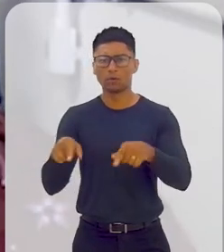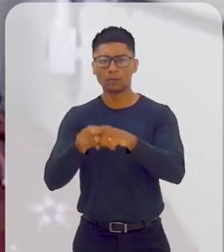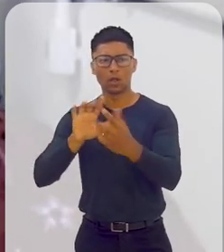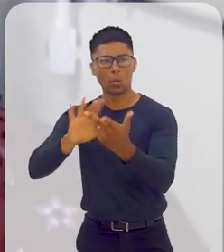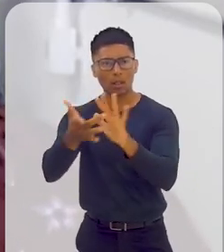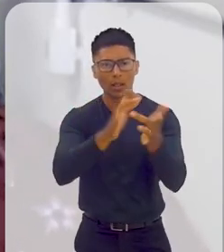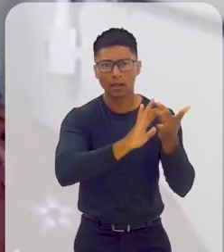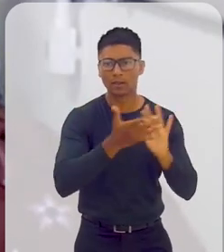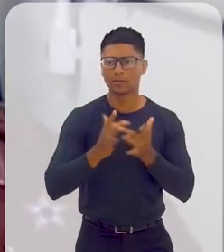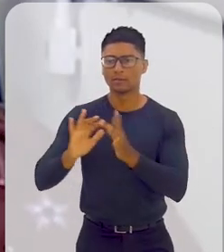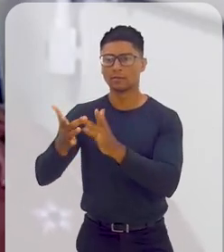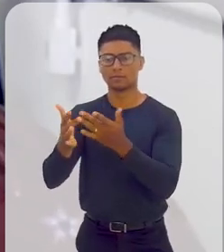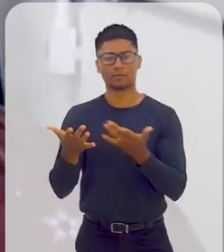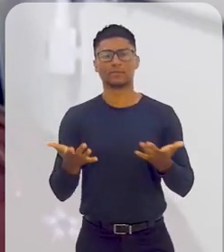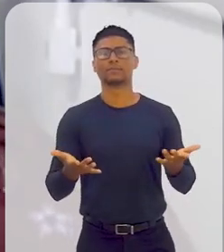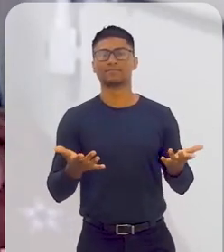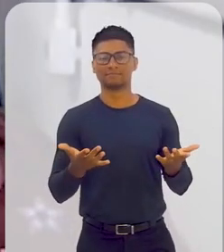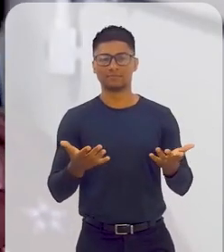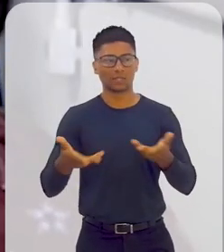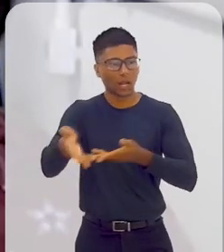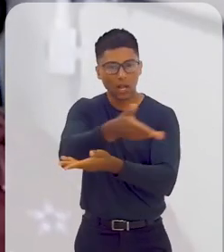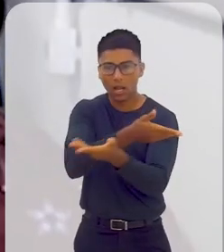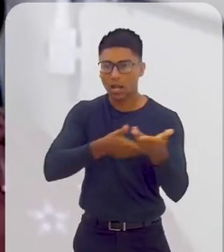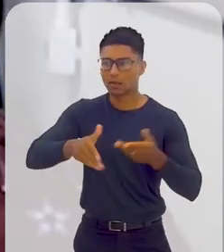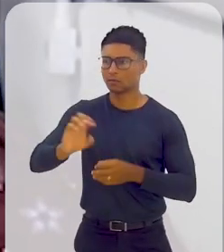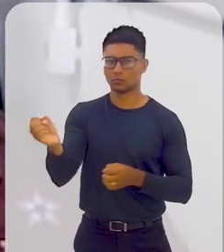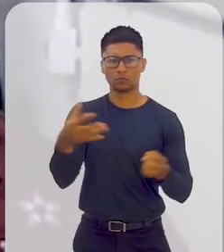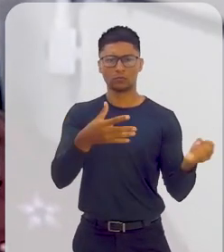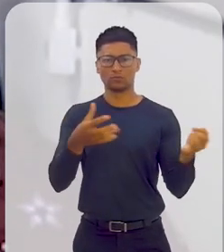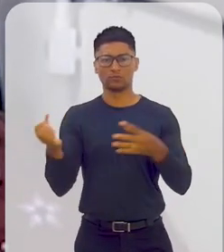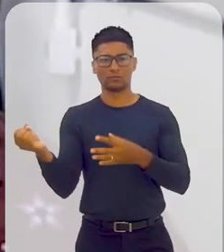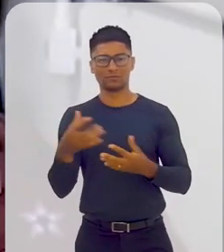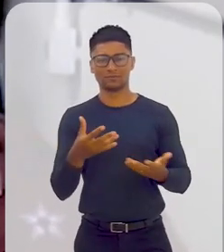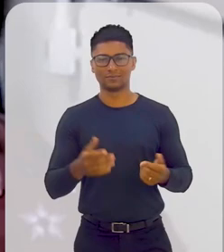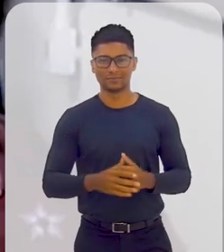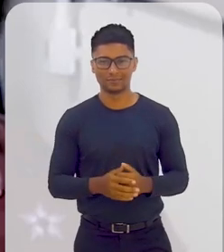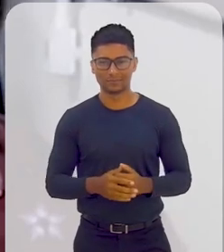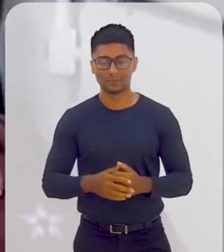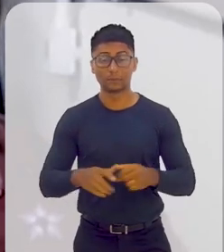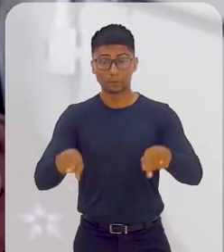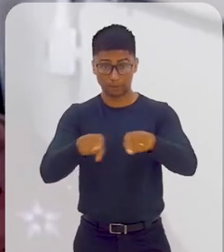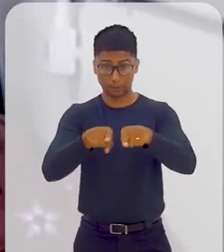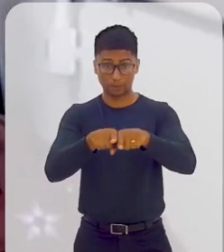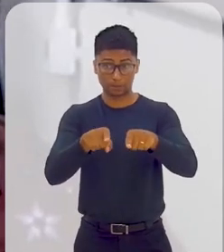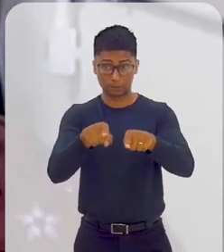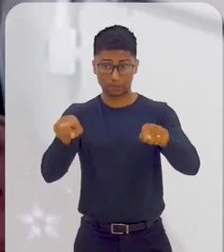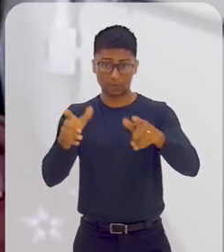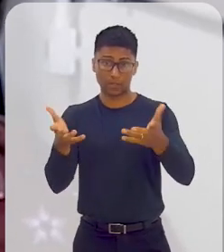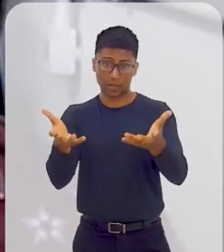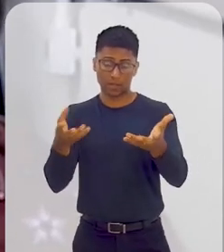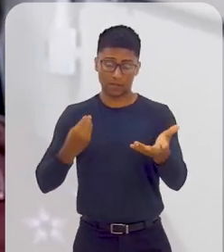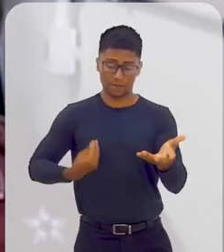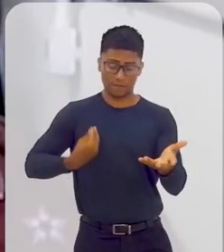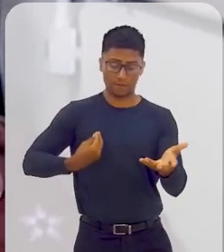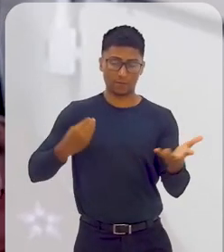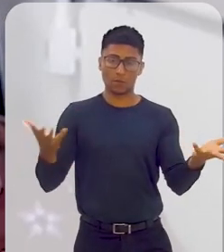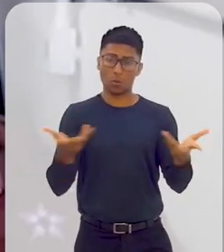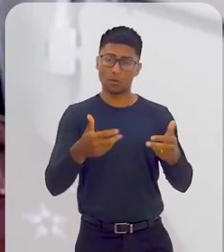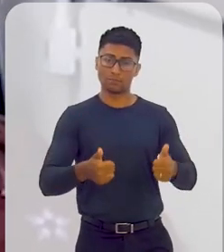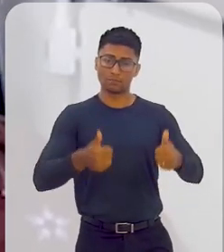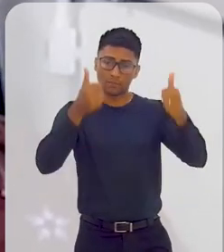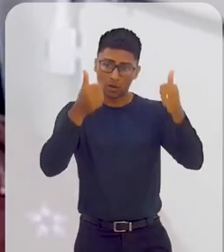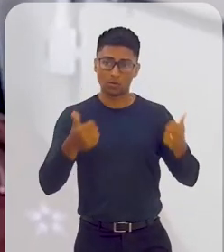se conectar com o outro, de interagir, uma busca maior por qualidade de vida,